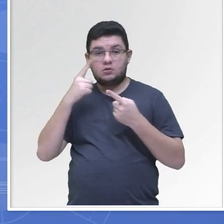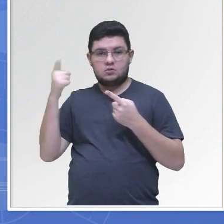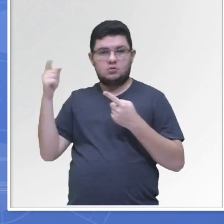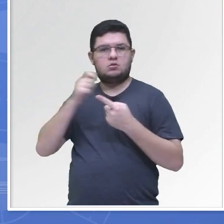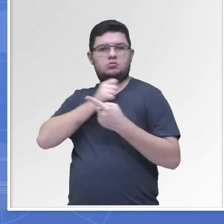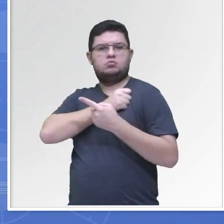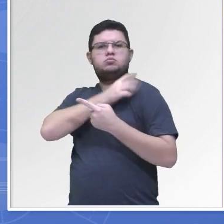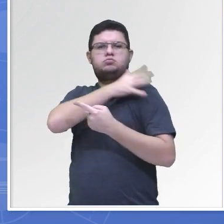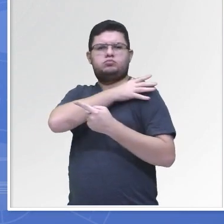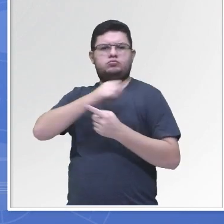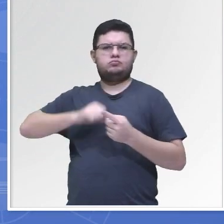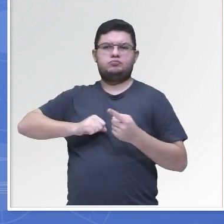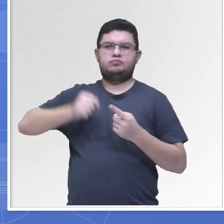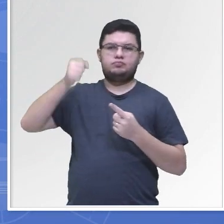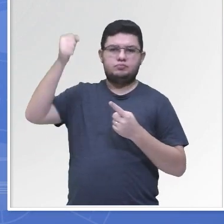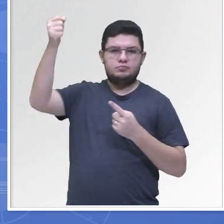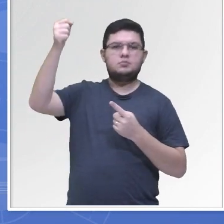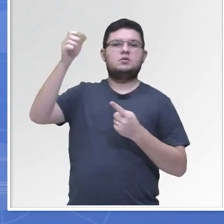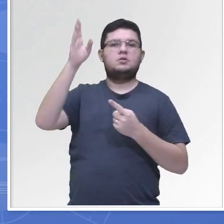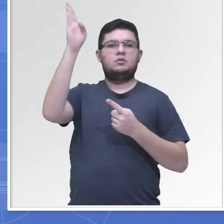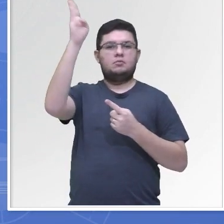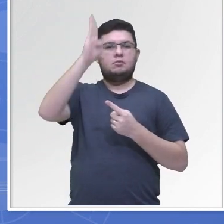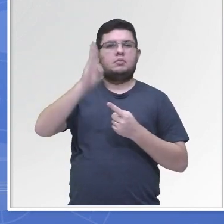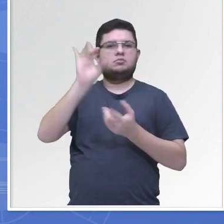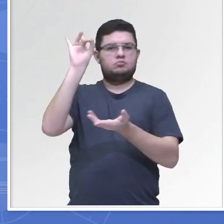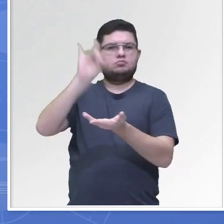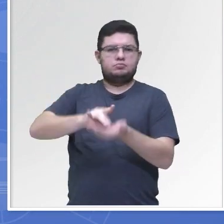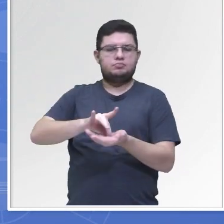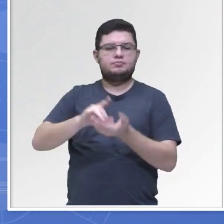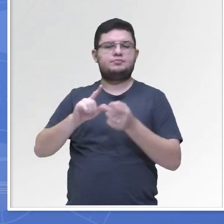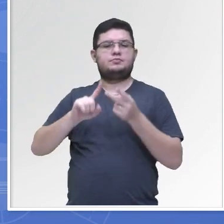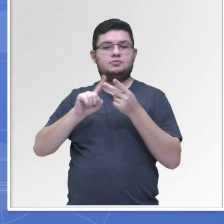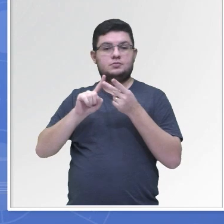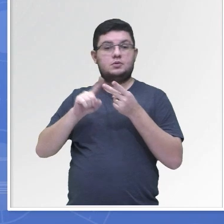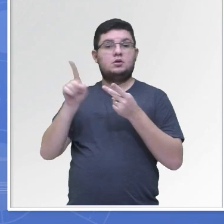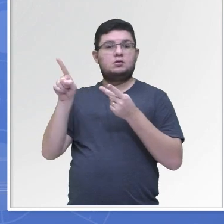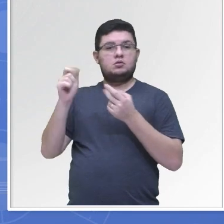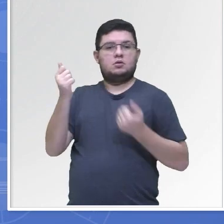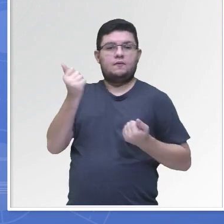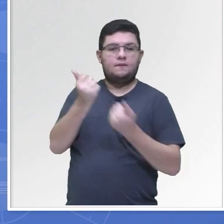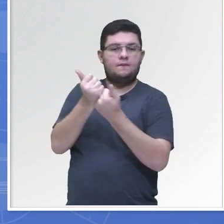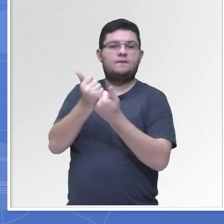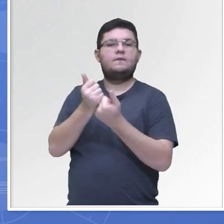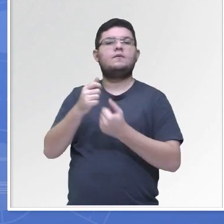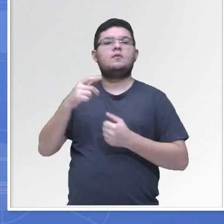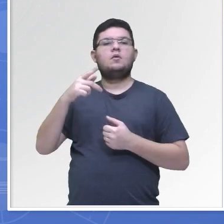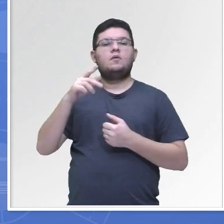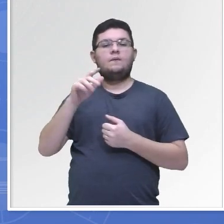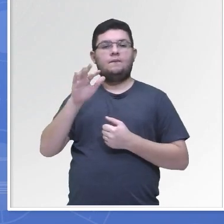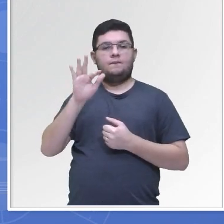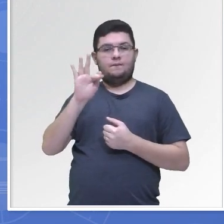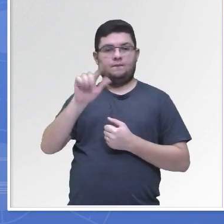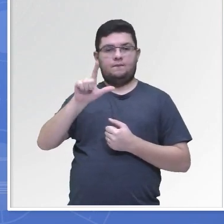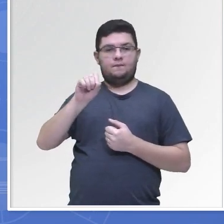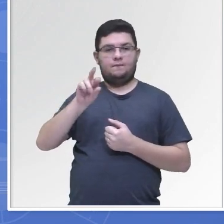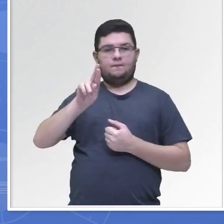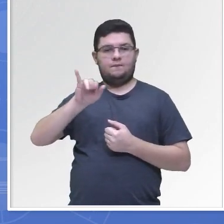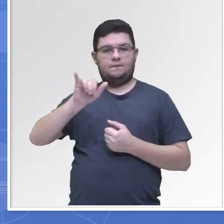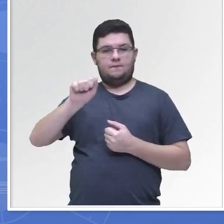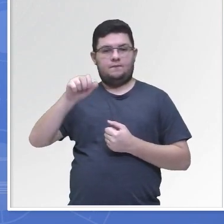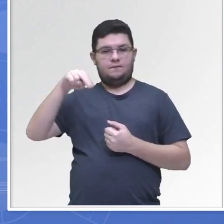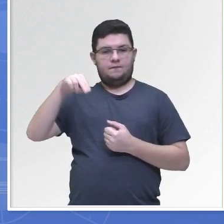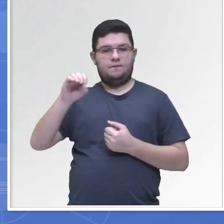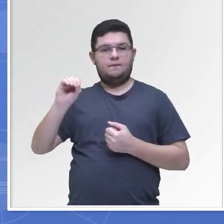de novembro, e o seu vice, Floriano Peixoto. Então, nós temos aí, vocês podem ver pelas roupas, as suas